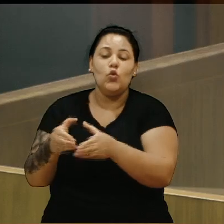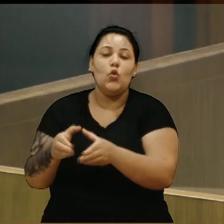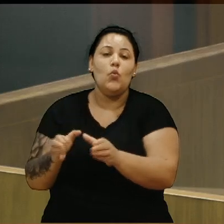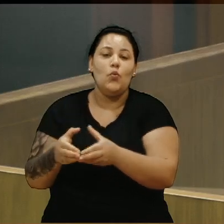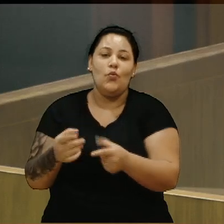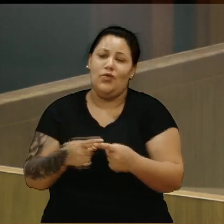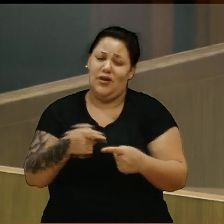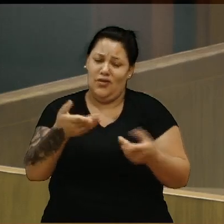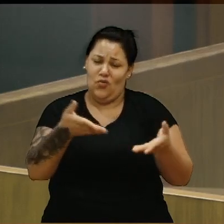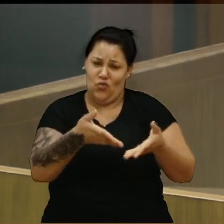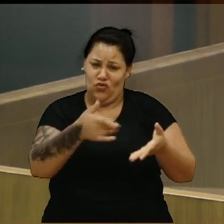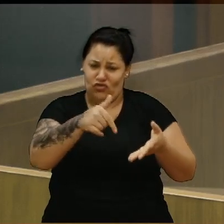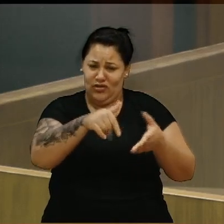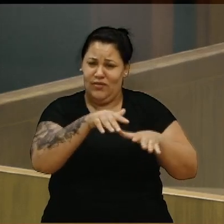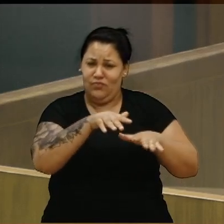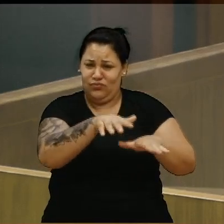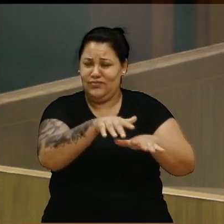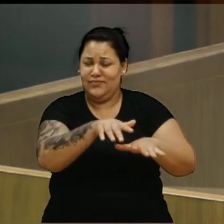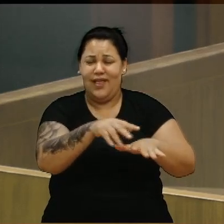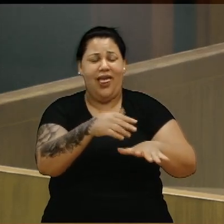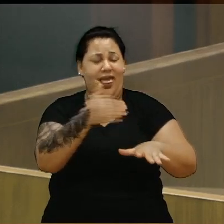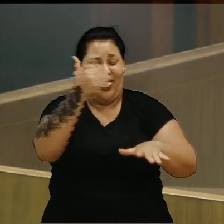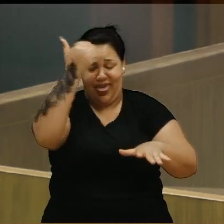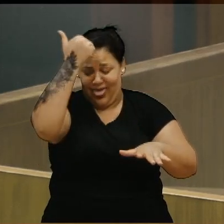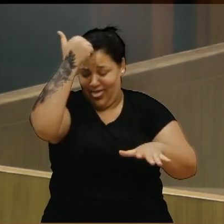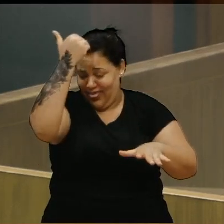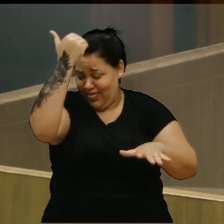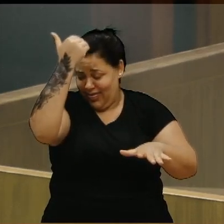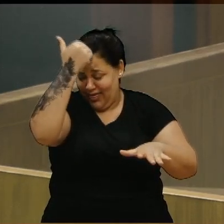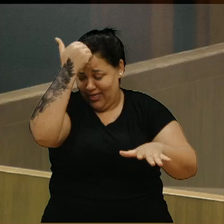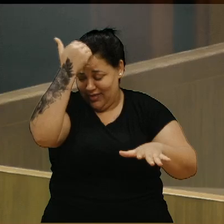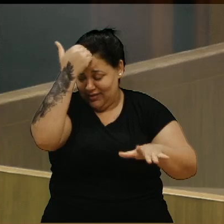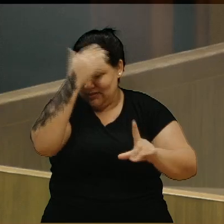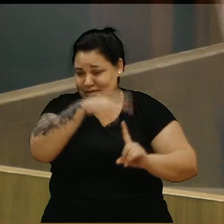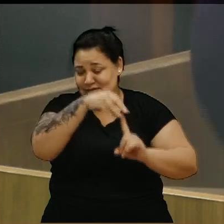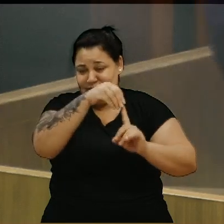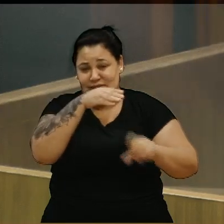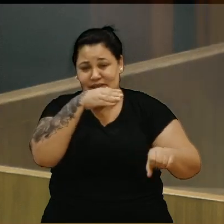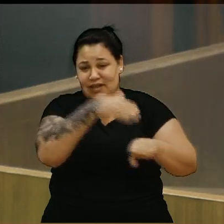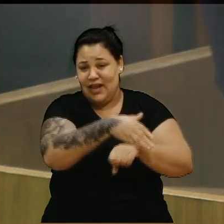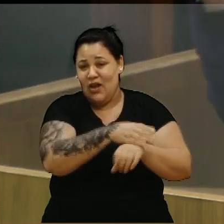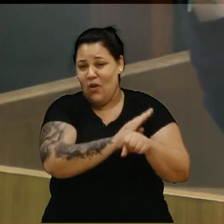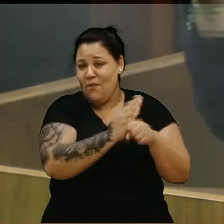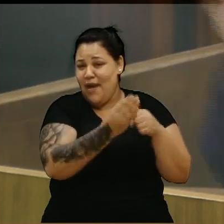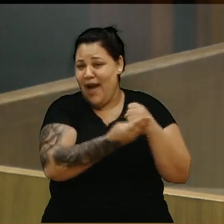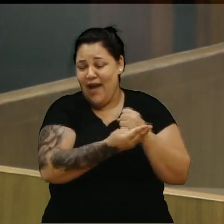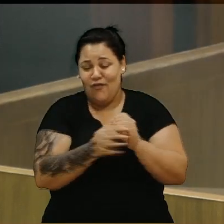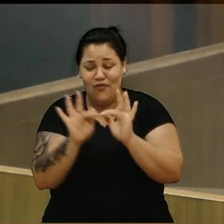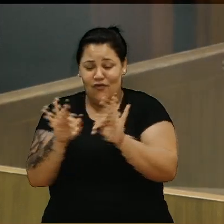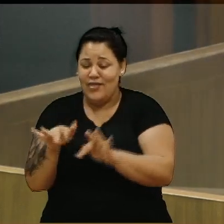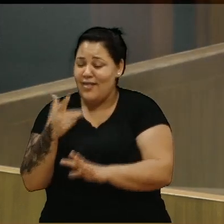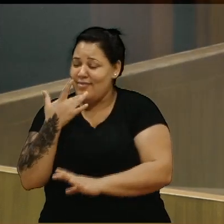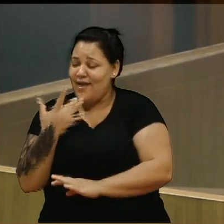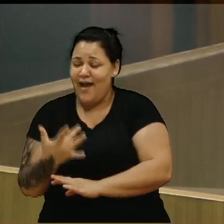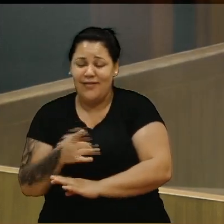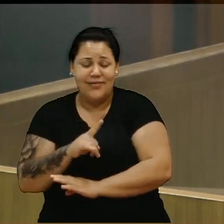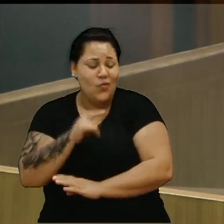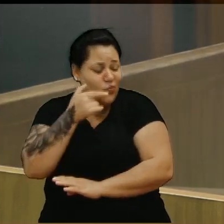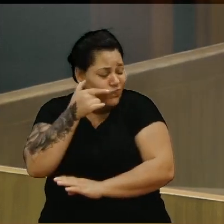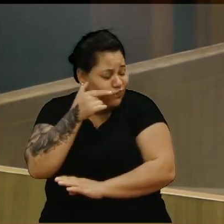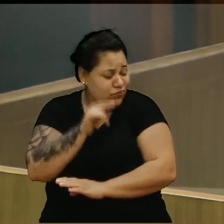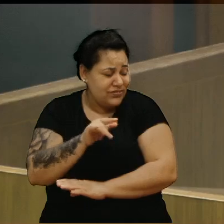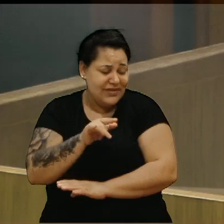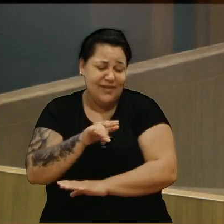da nossa cidade ele já está insustentável. Na entrada dos bairros, se a gente for pegar de manhã cedo e o final do dia, a gente não consegue